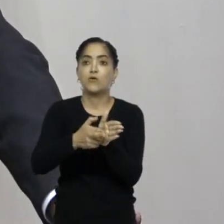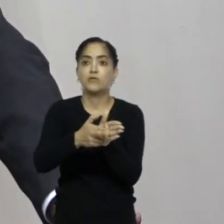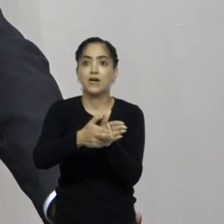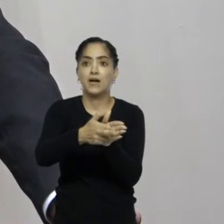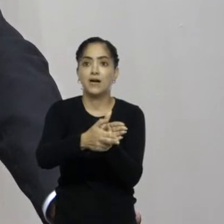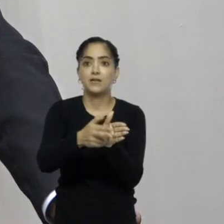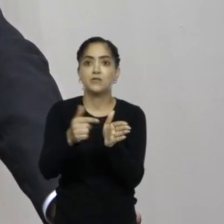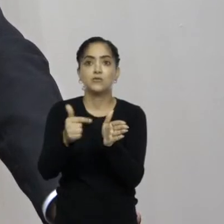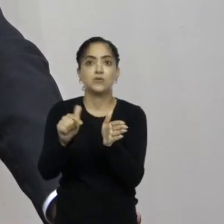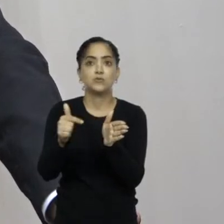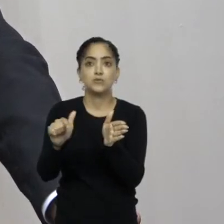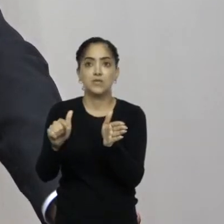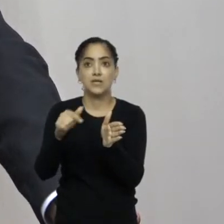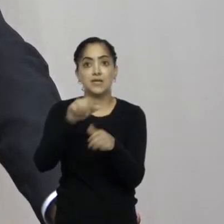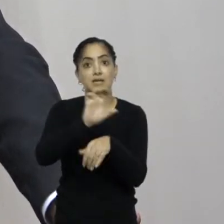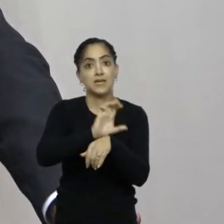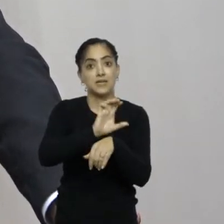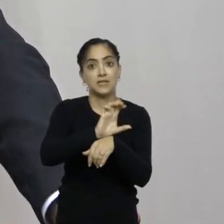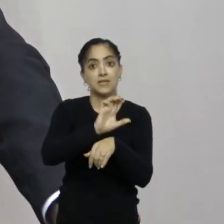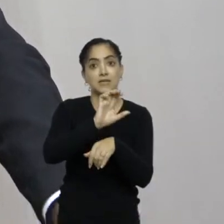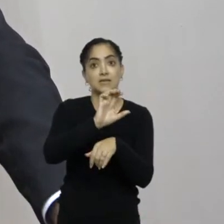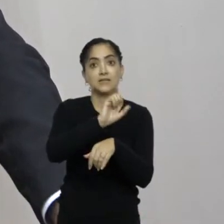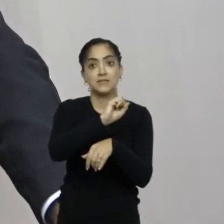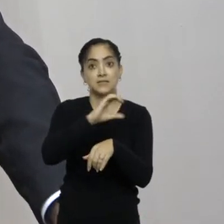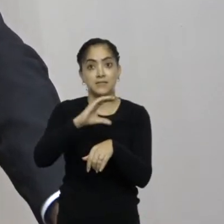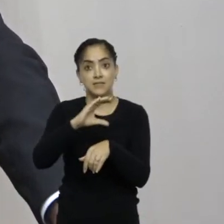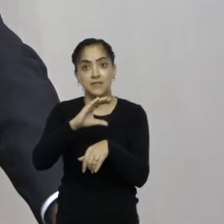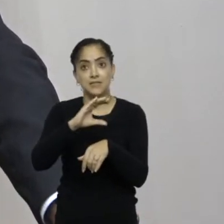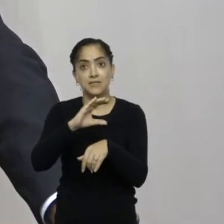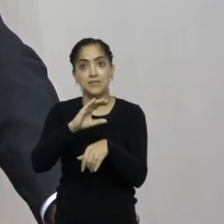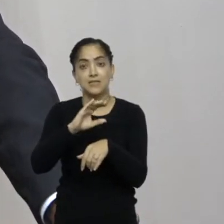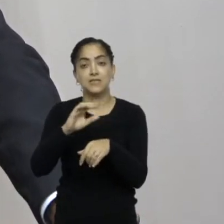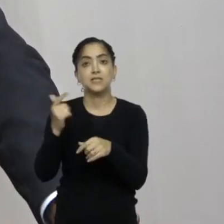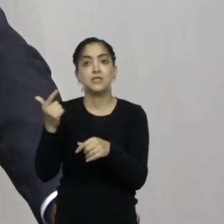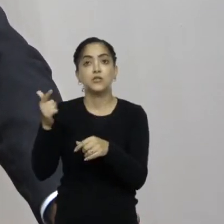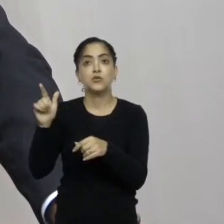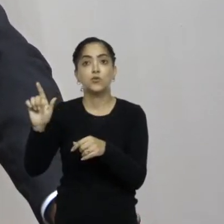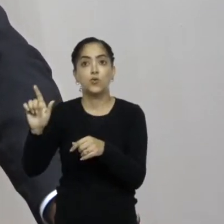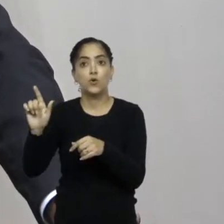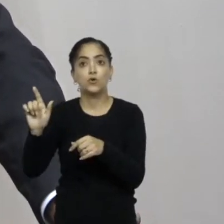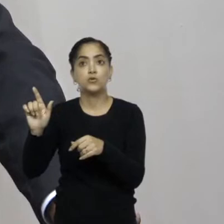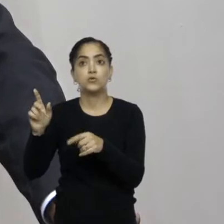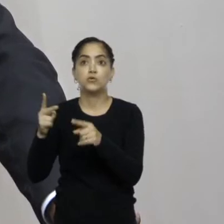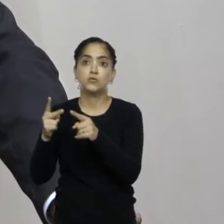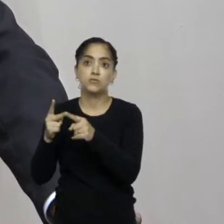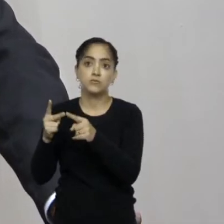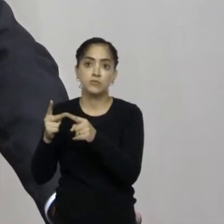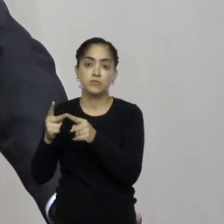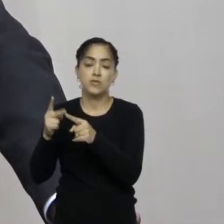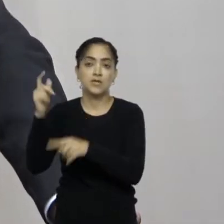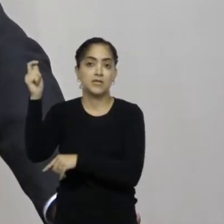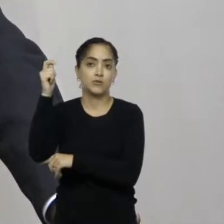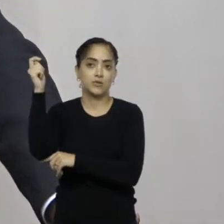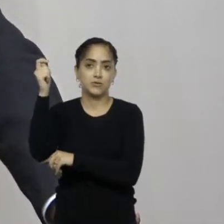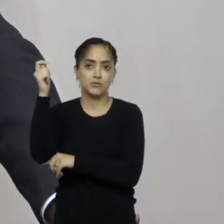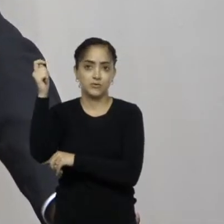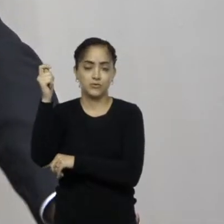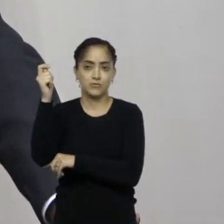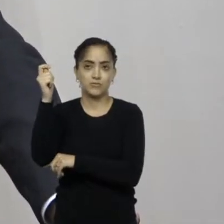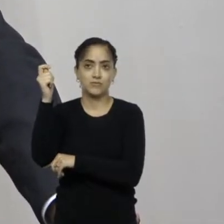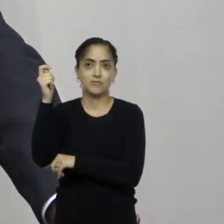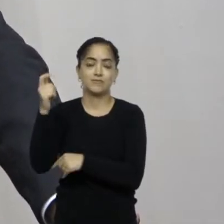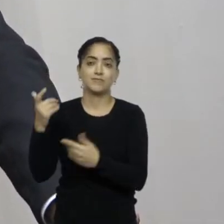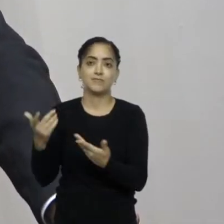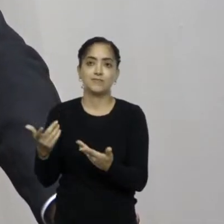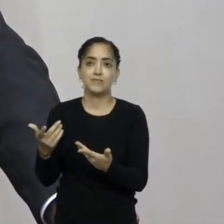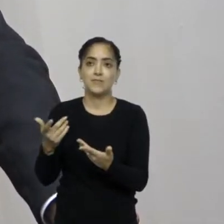Um é Santa Catarina e o outro que faz divisa com Santa Catarina, que é o Rio Grande do Sul. Parece que nós